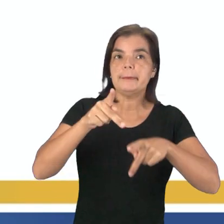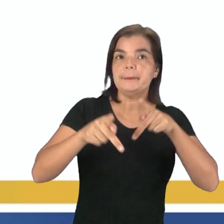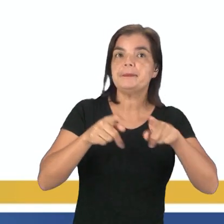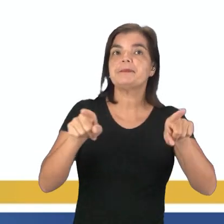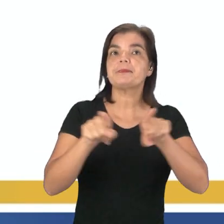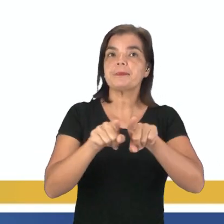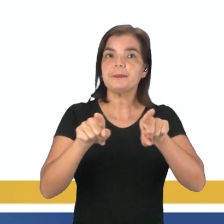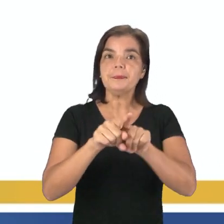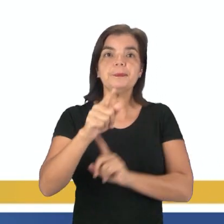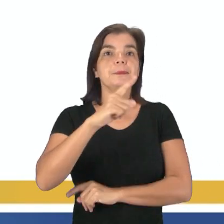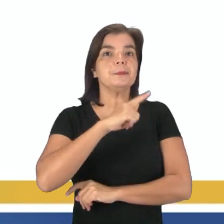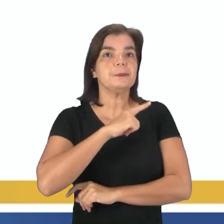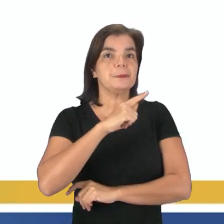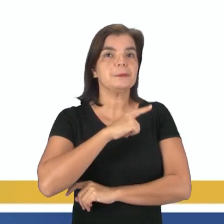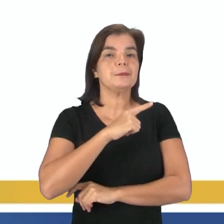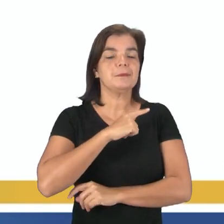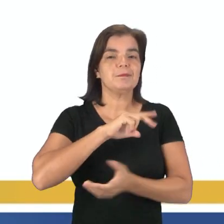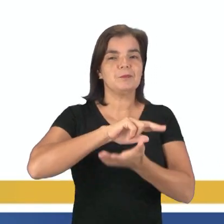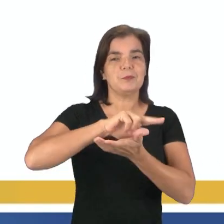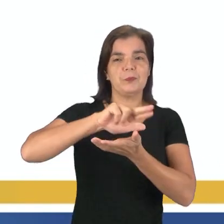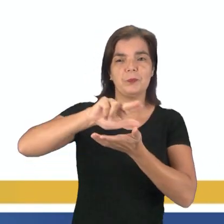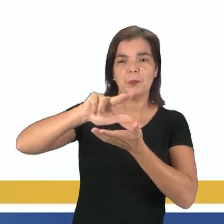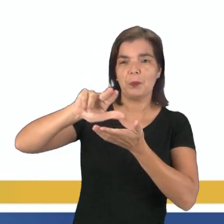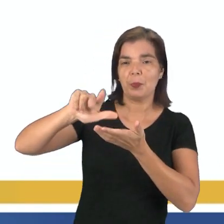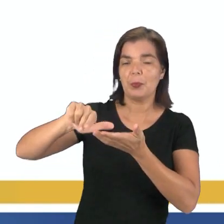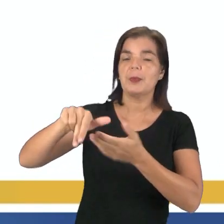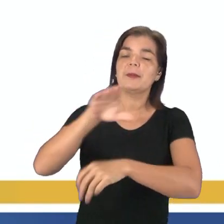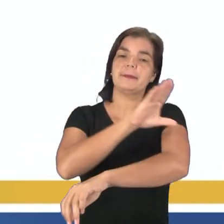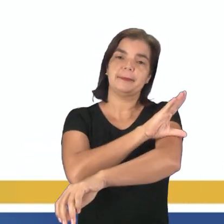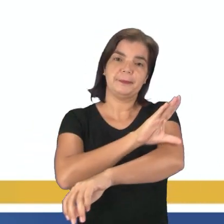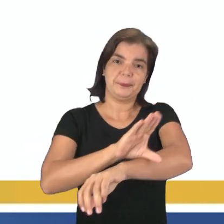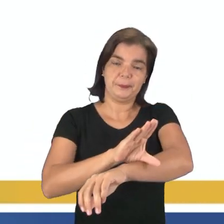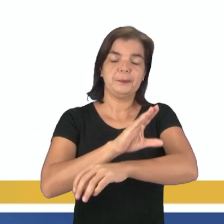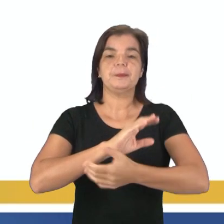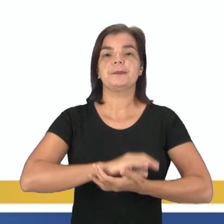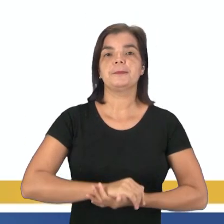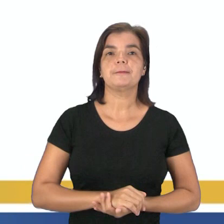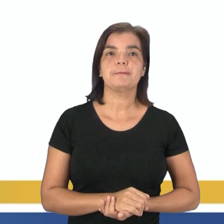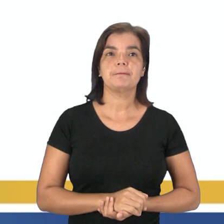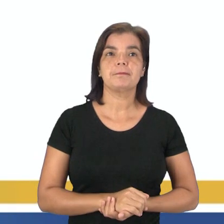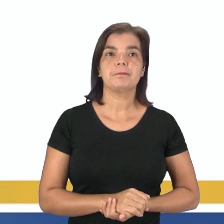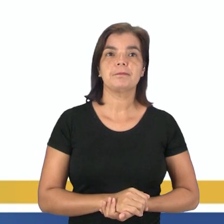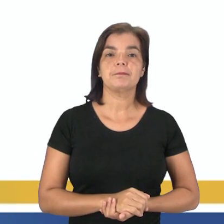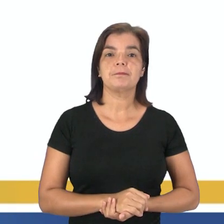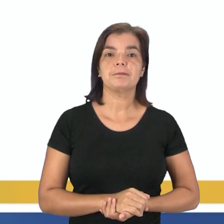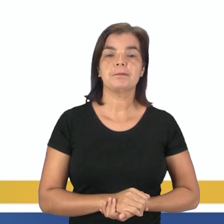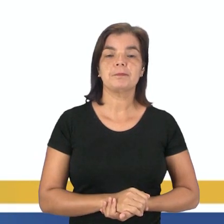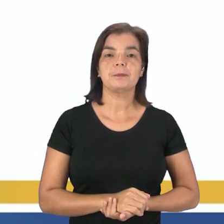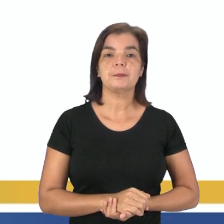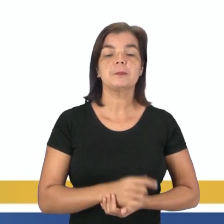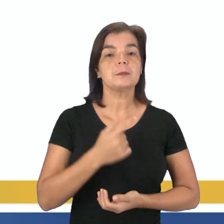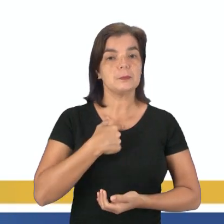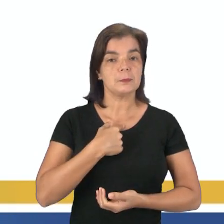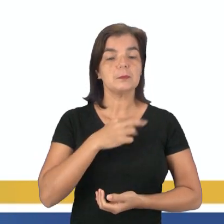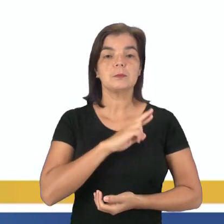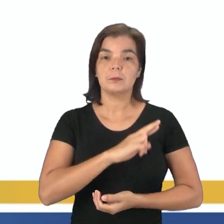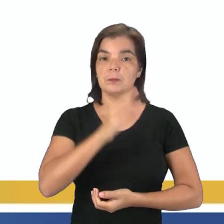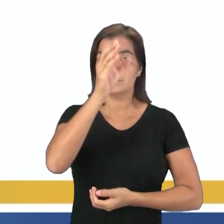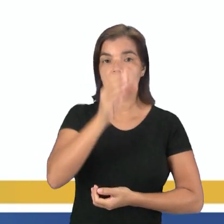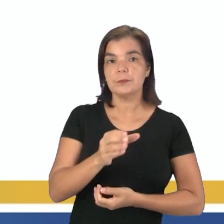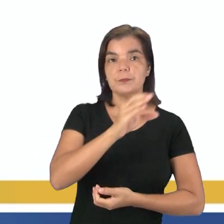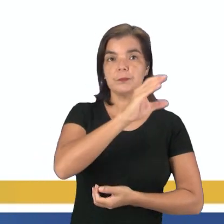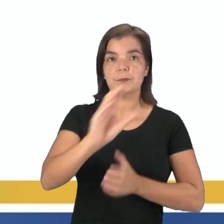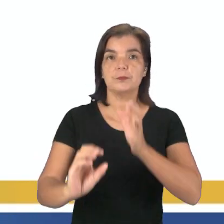população fazem com que tenhamos também uma enorme diversidade cultural, certo? A religião